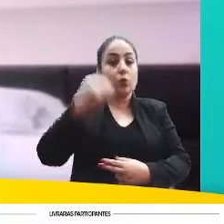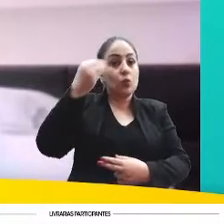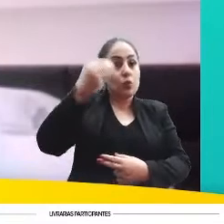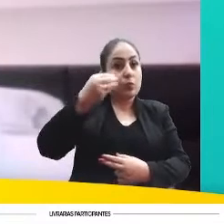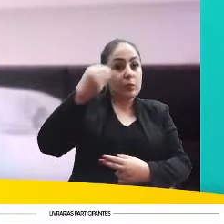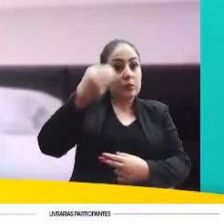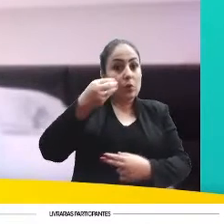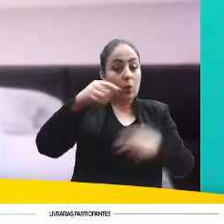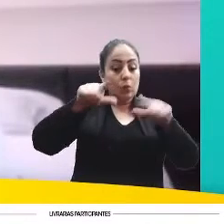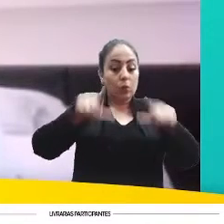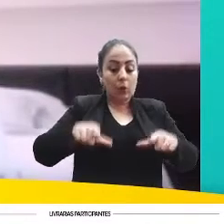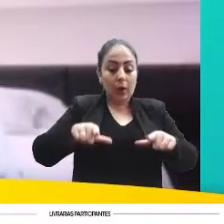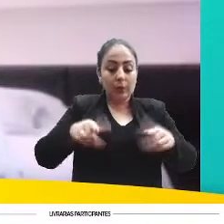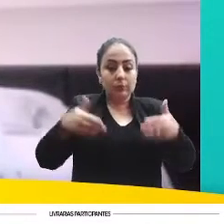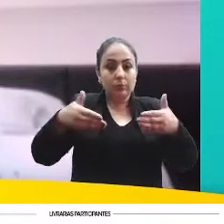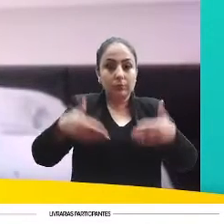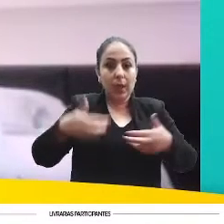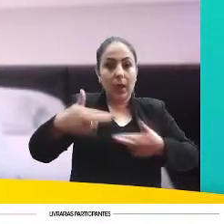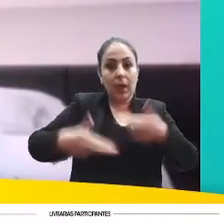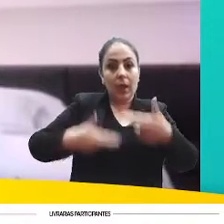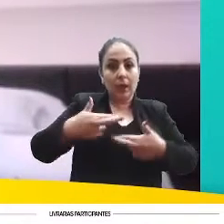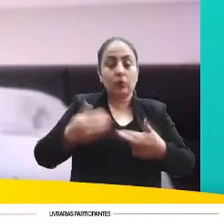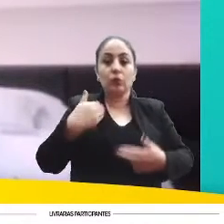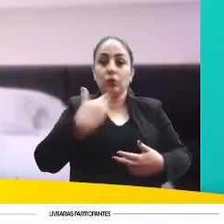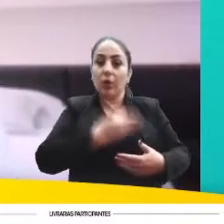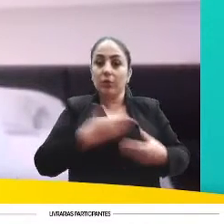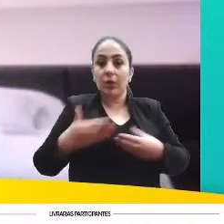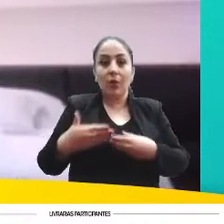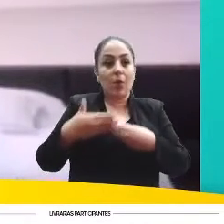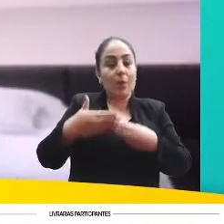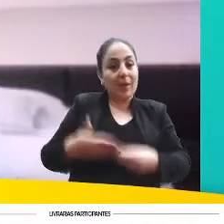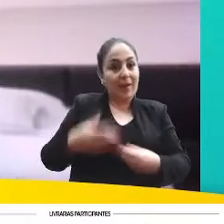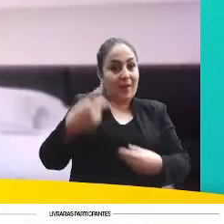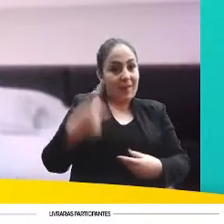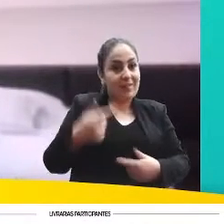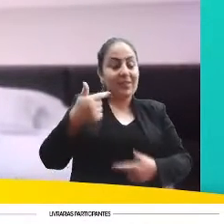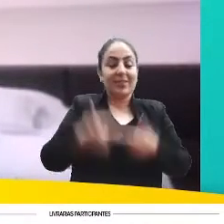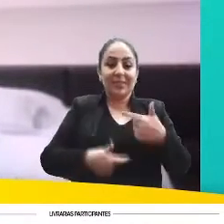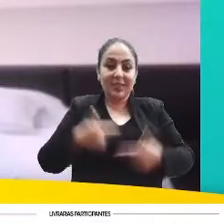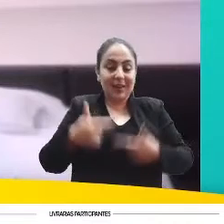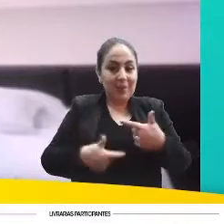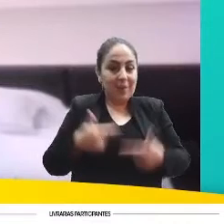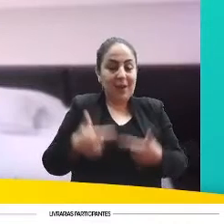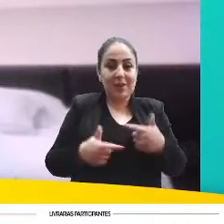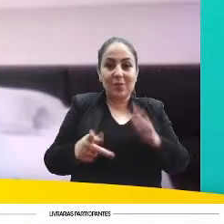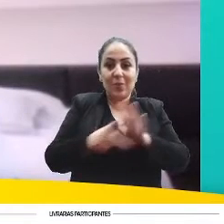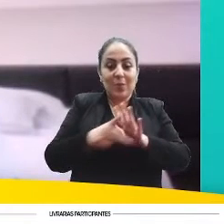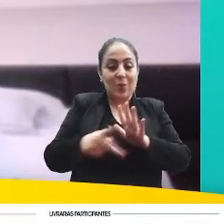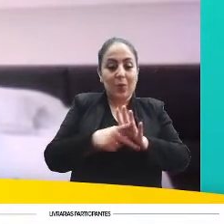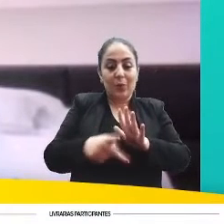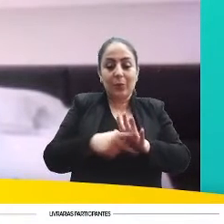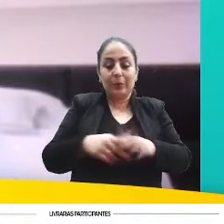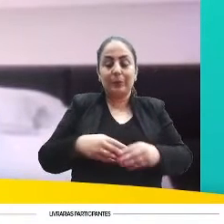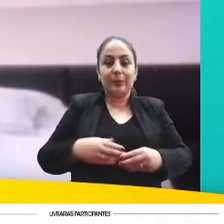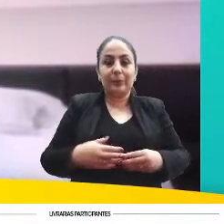campo de concentração. Nós vamos acompanhar, então, esse trabalho de